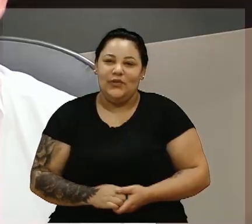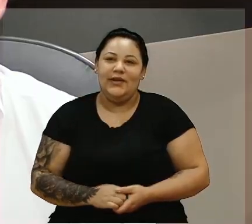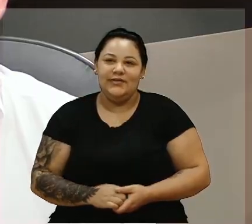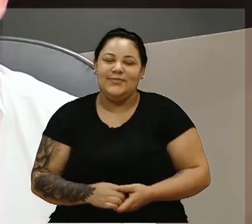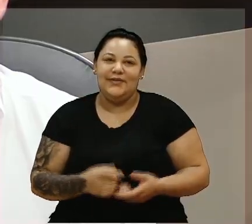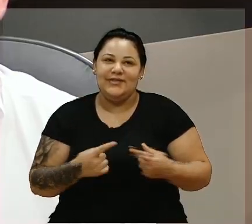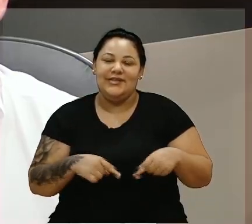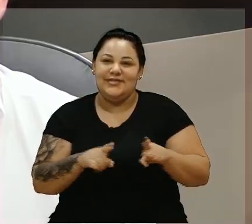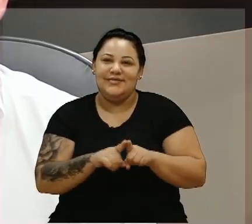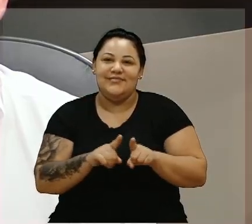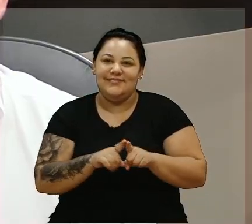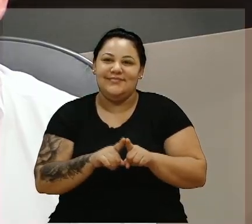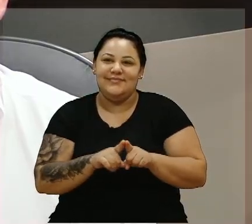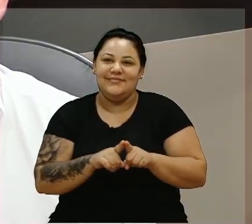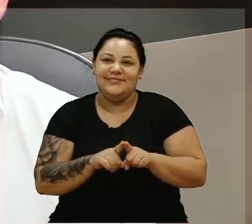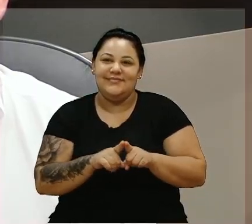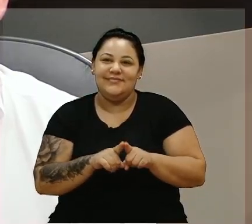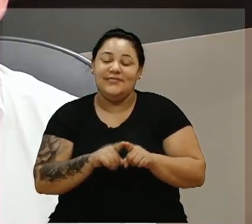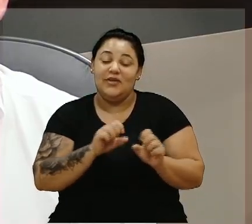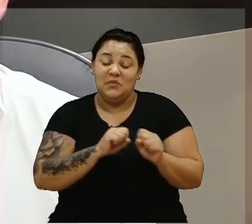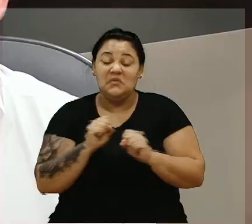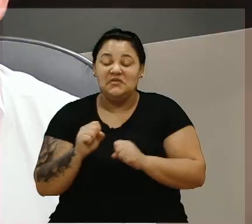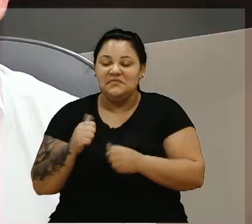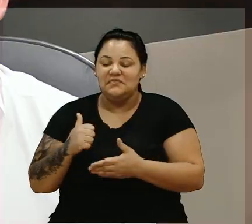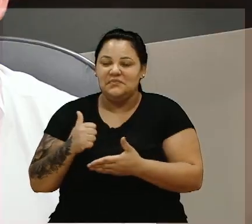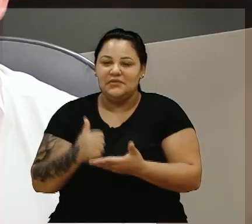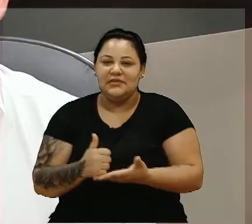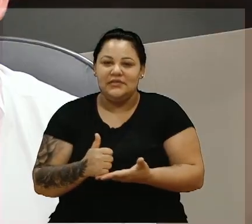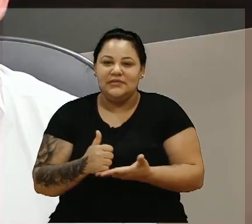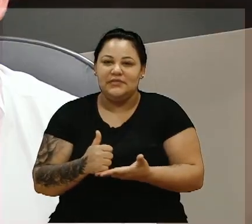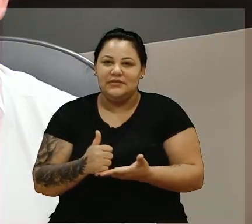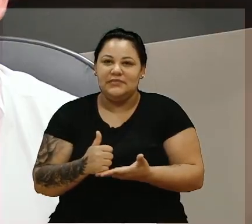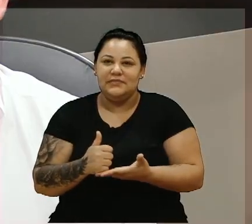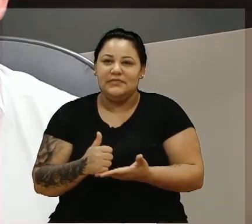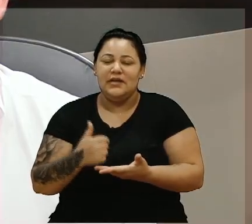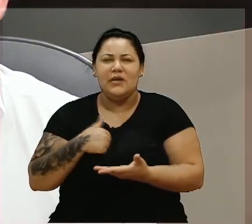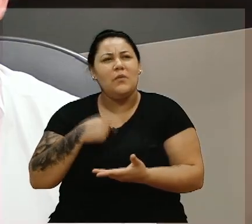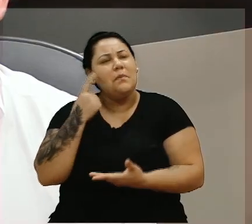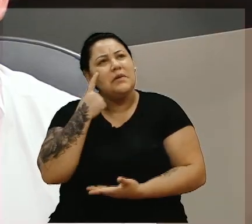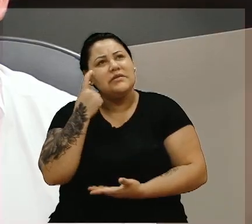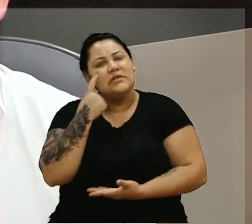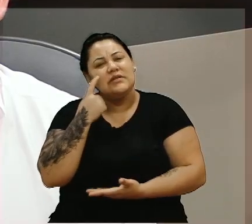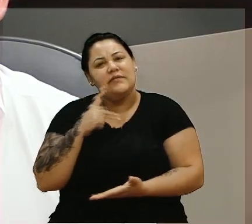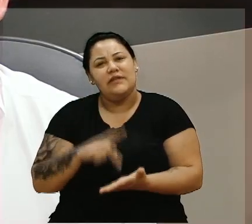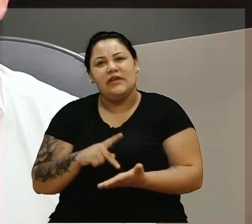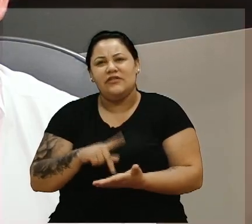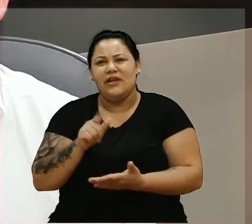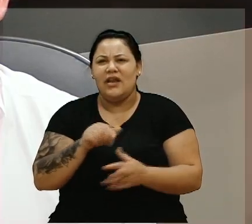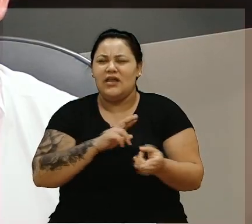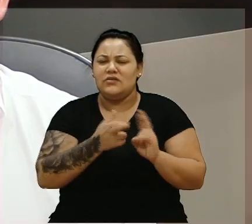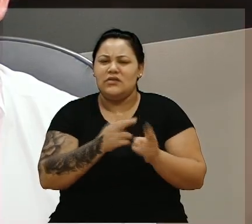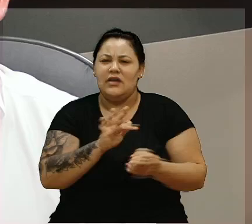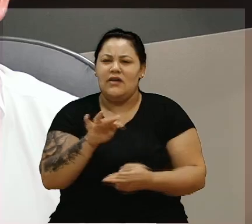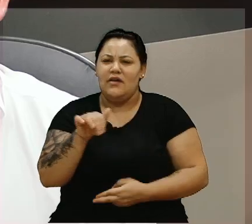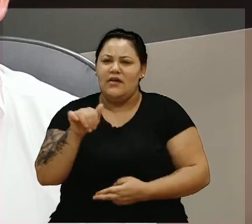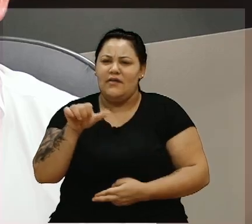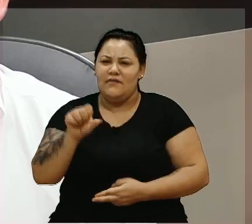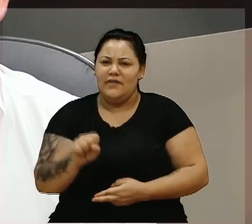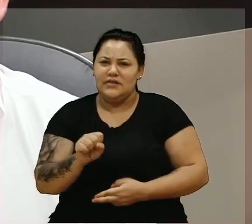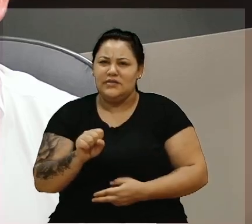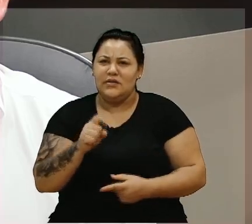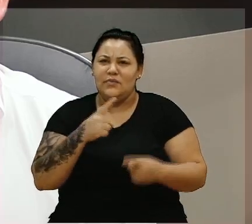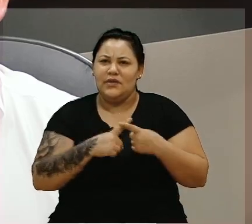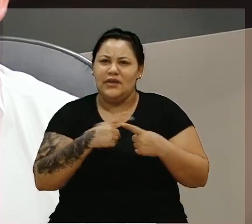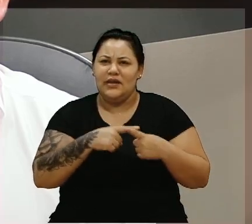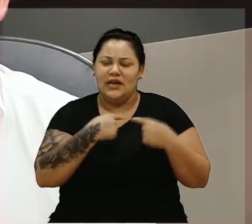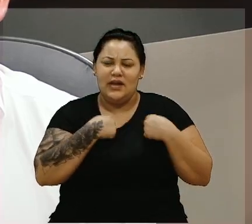priorizar aqui. Então, queria dizer que podem contar comigo. A única coisa ali que eu fiquei pensativo é a questão da FAS, porque eu era o maior crítico da